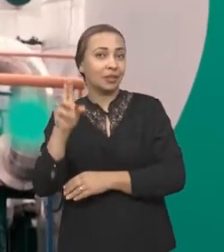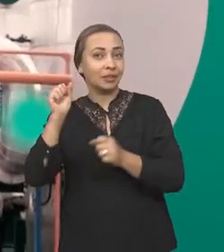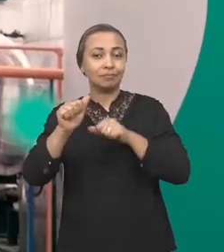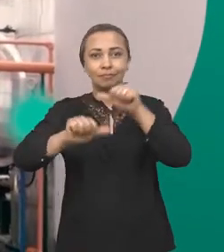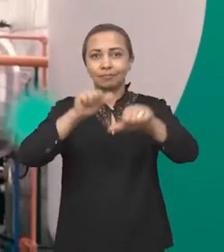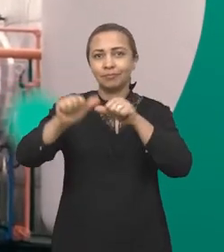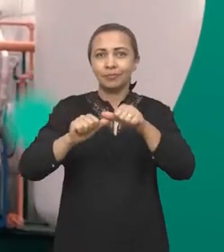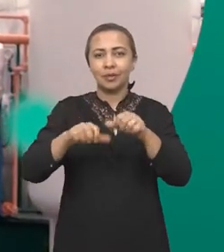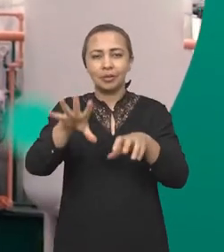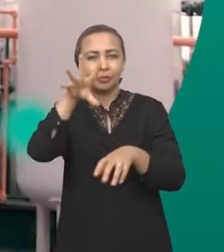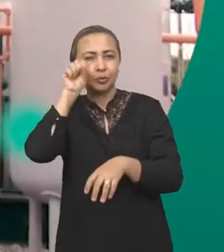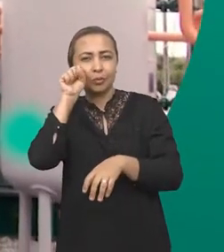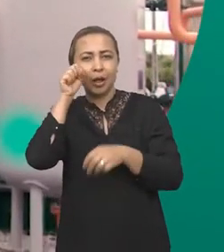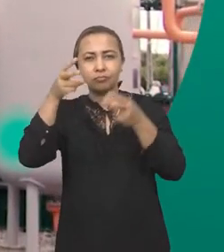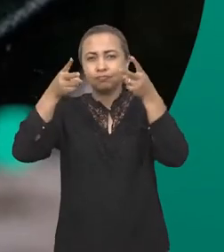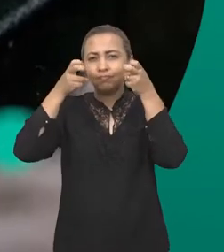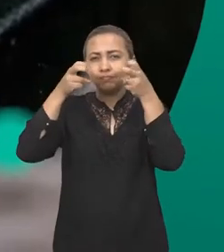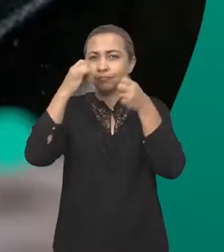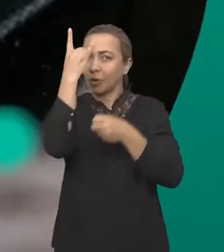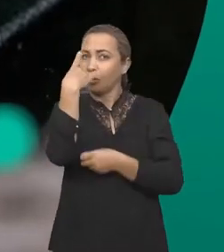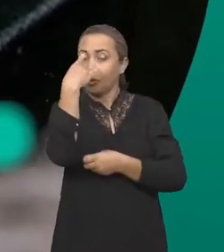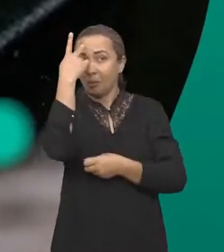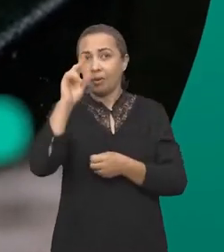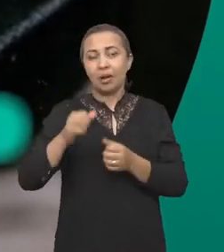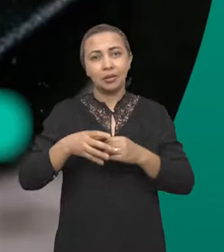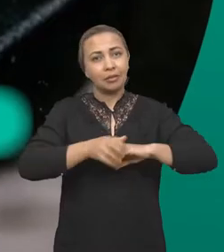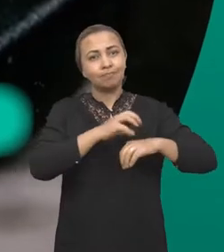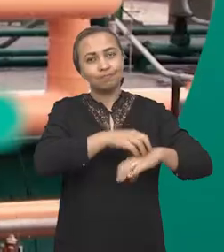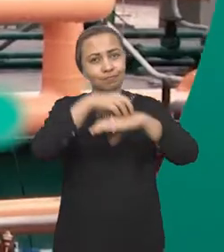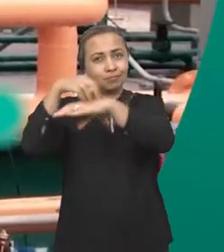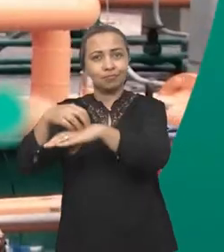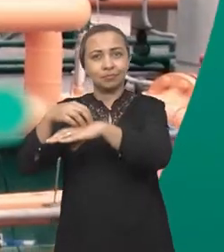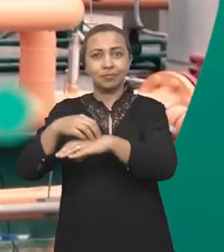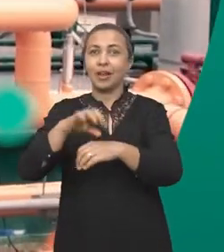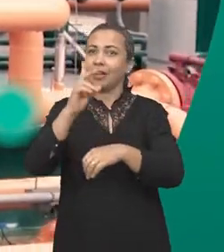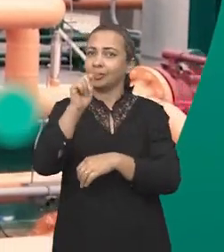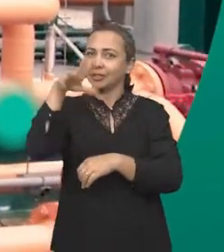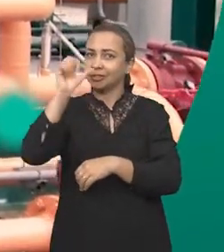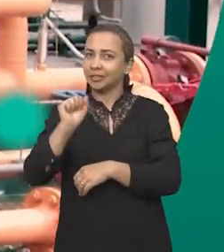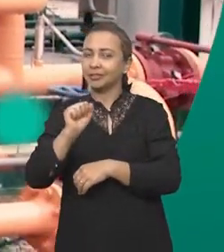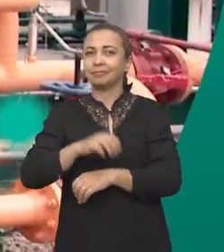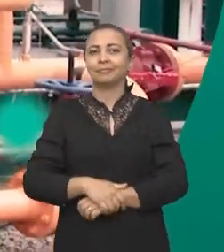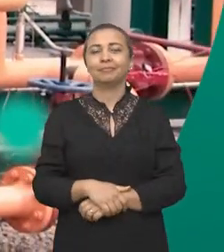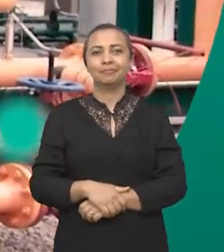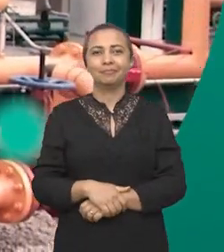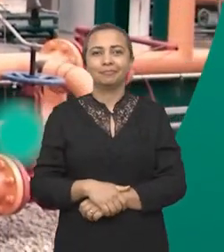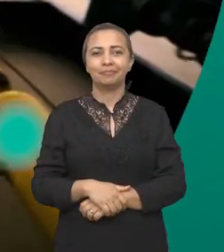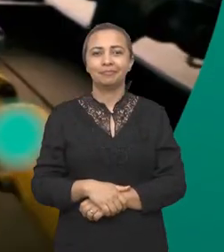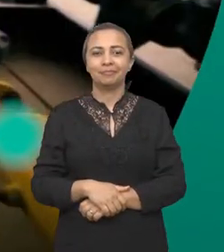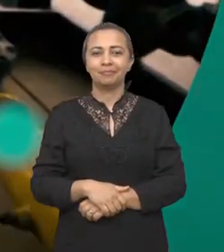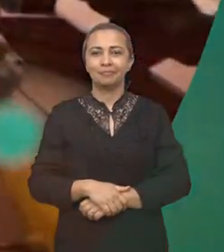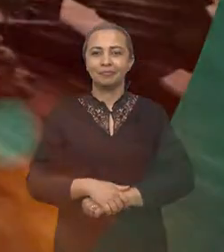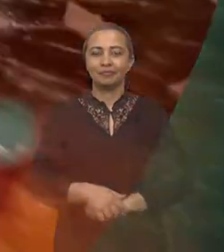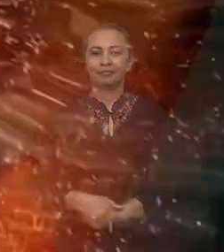Ceará desenvolvem um sistema sensorial óptico para o monitoramento de dutos de transporte de gás natural.